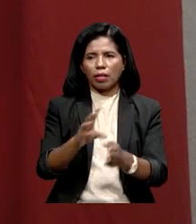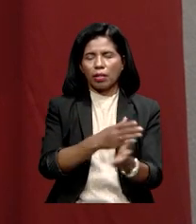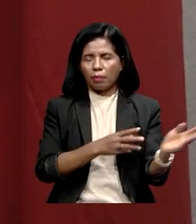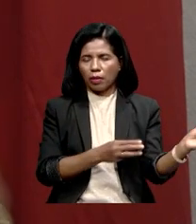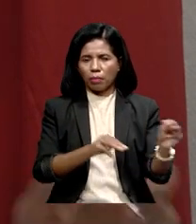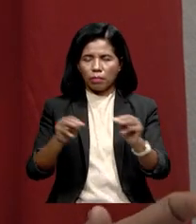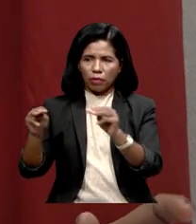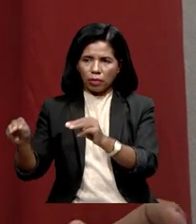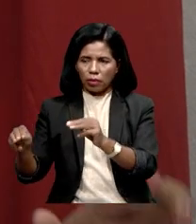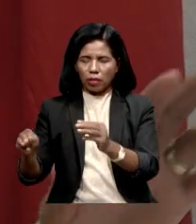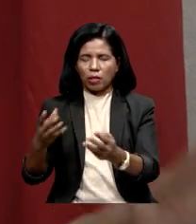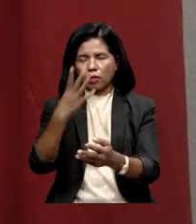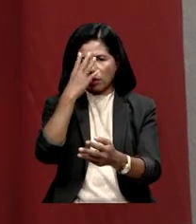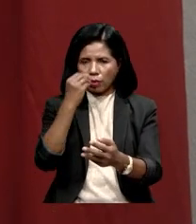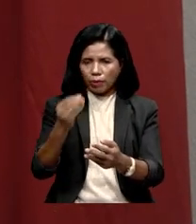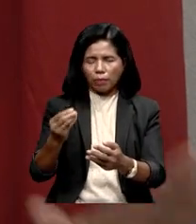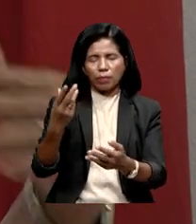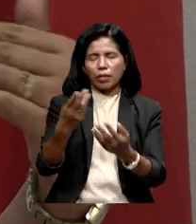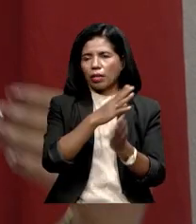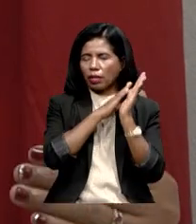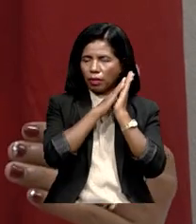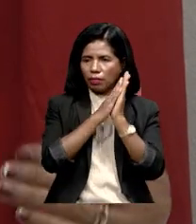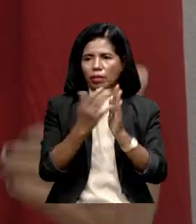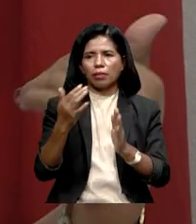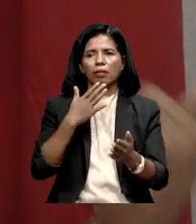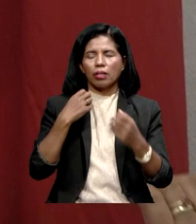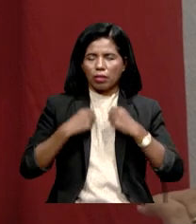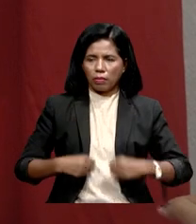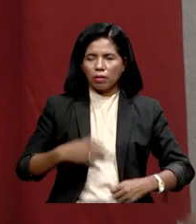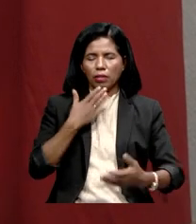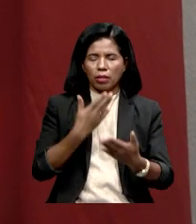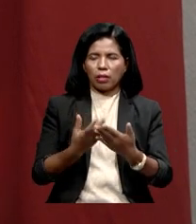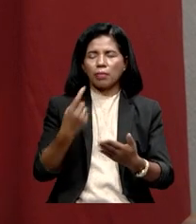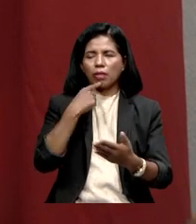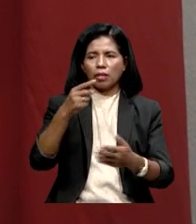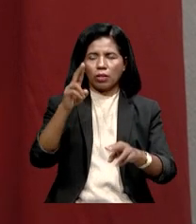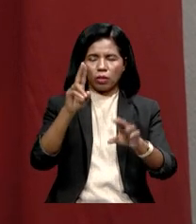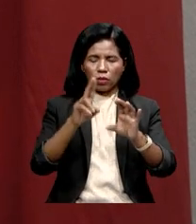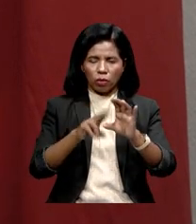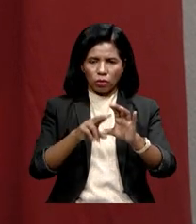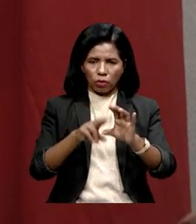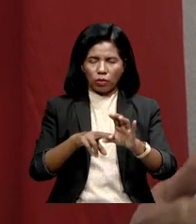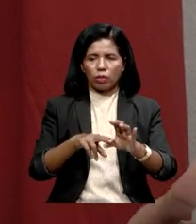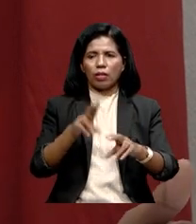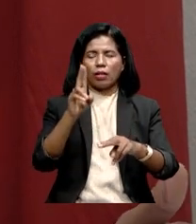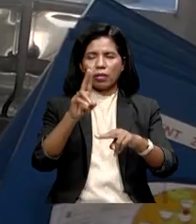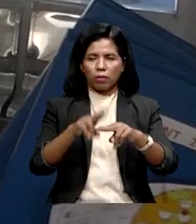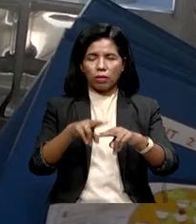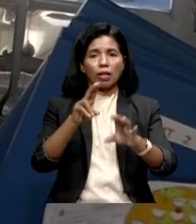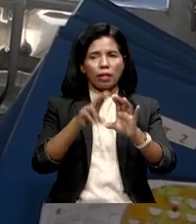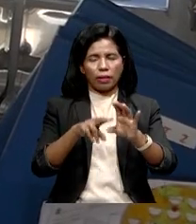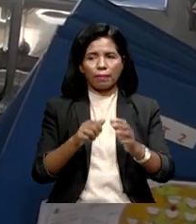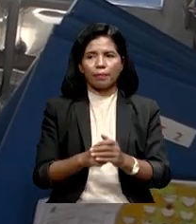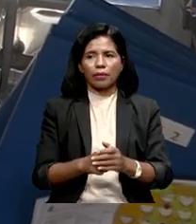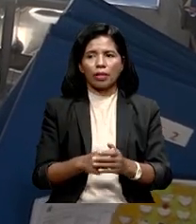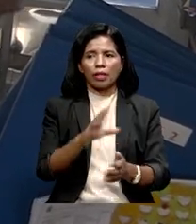a cama para o cerebelo e toba, e não vê uma dia que ela nem ambura que turfali, a ser a cadeira. Dadao, né, total pessoal saúde